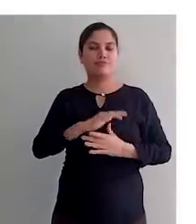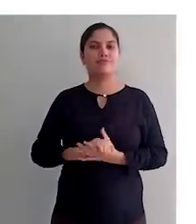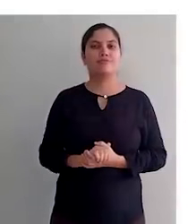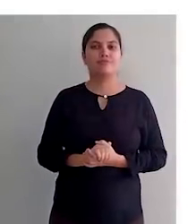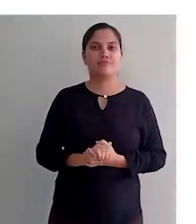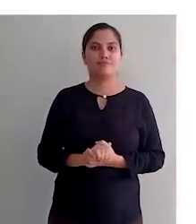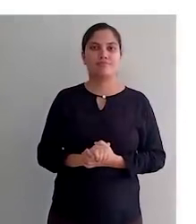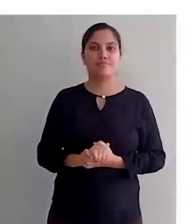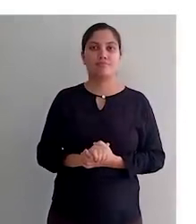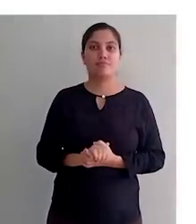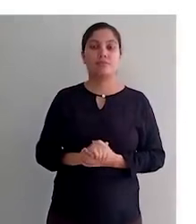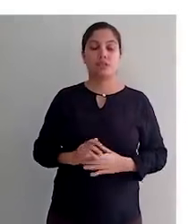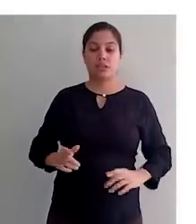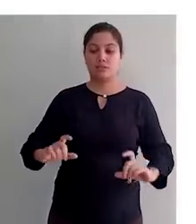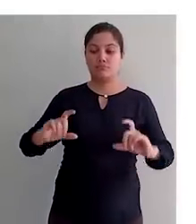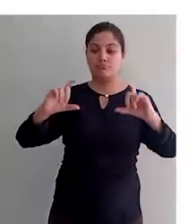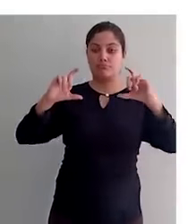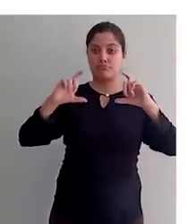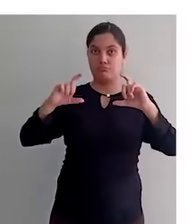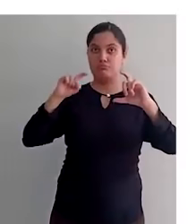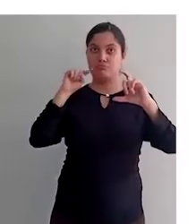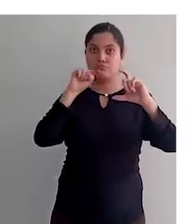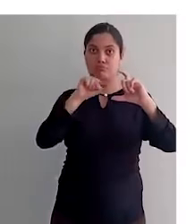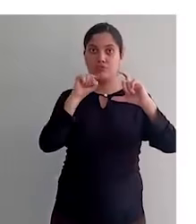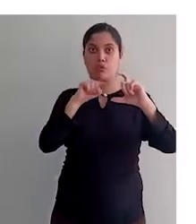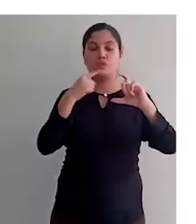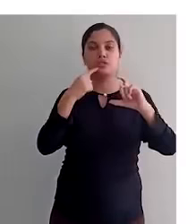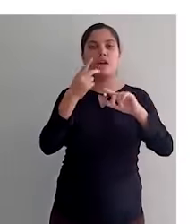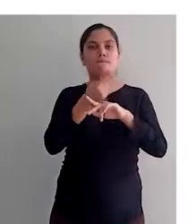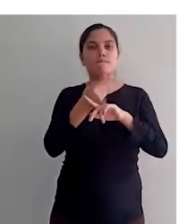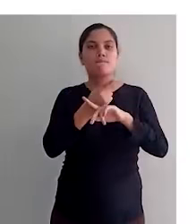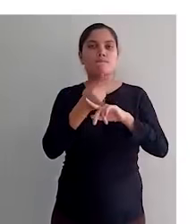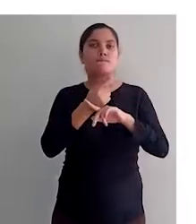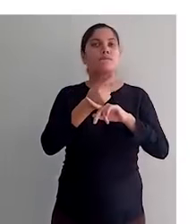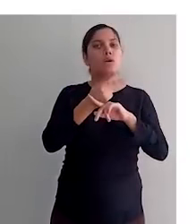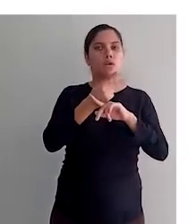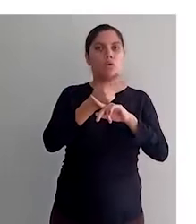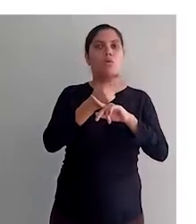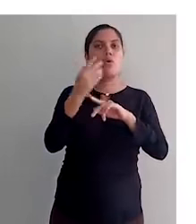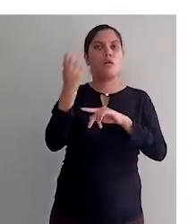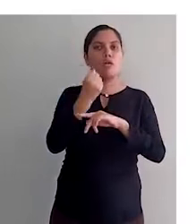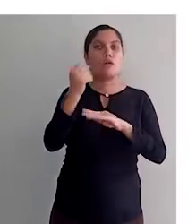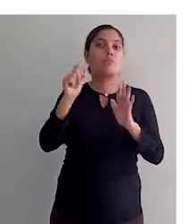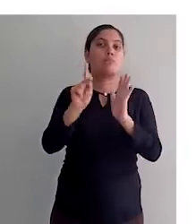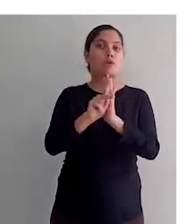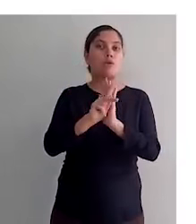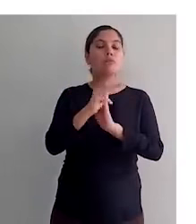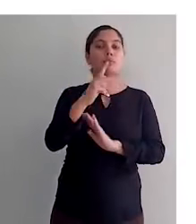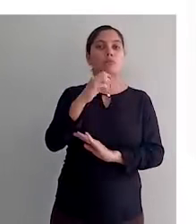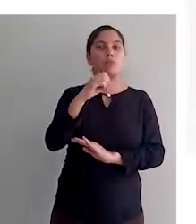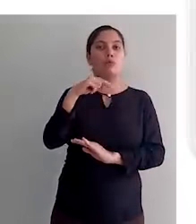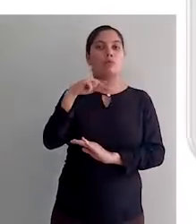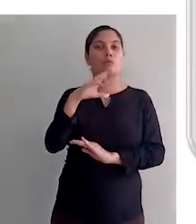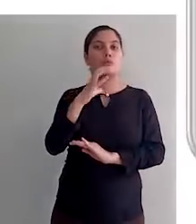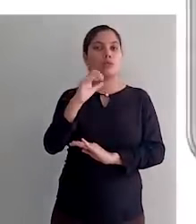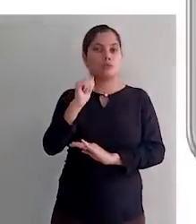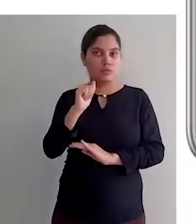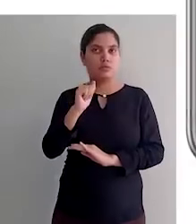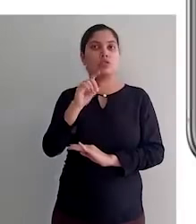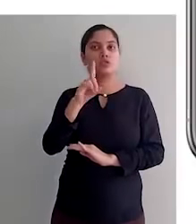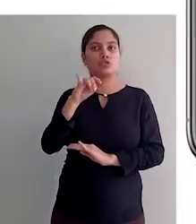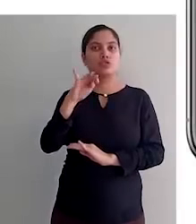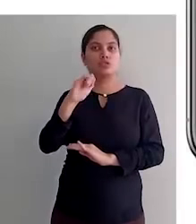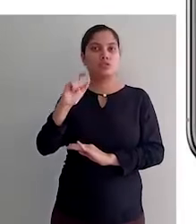Nessa tela, clique em Consultar o Auxílio na Poupança Social Digital.